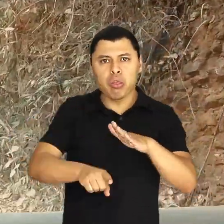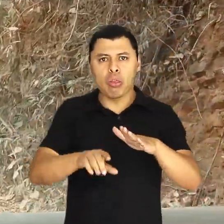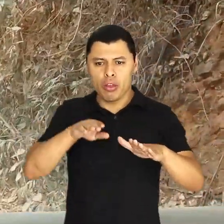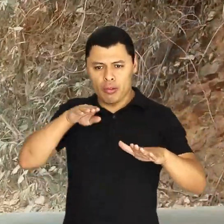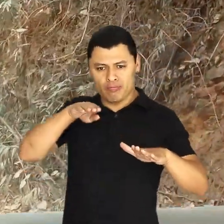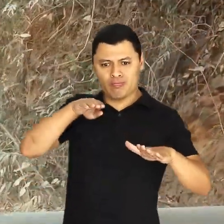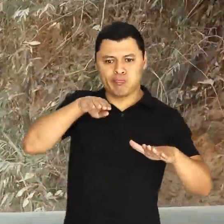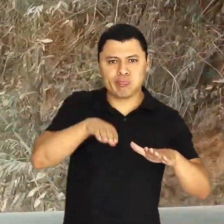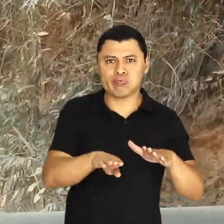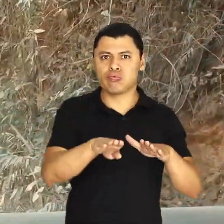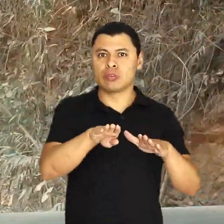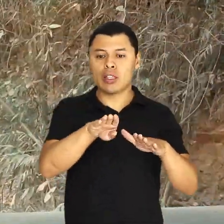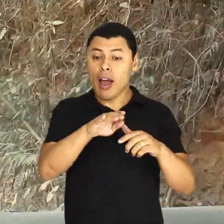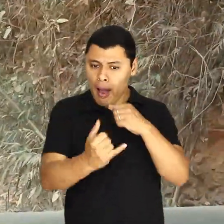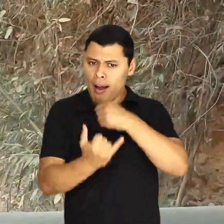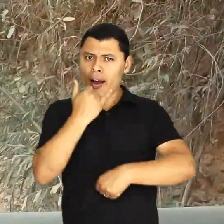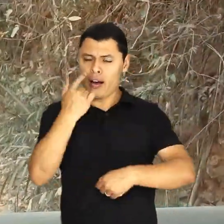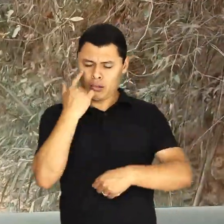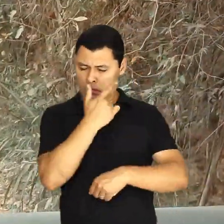com